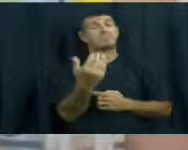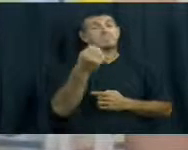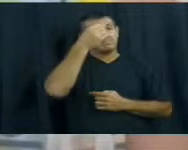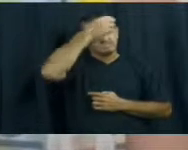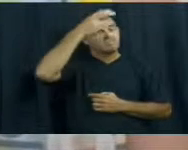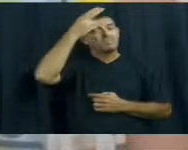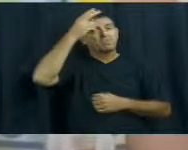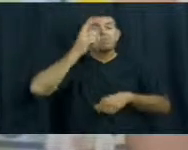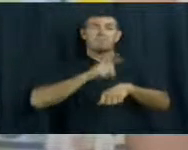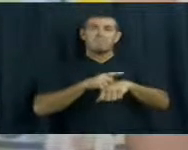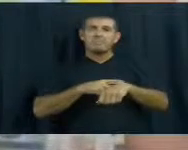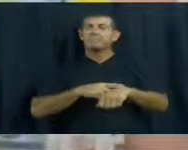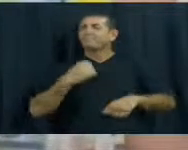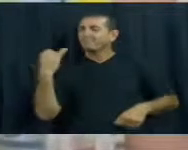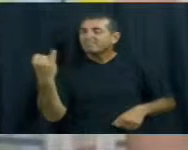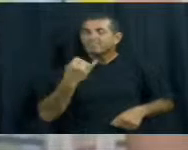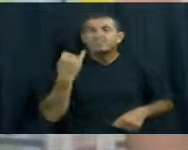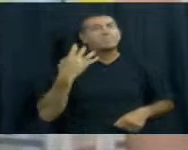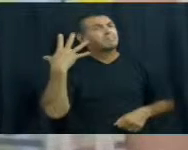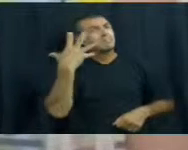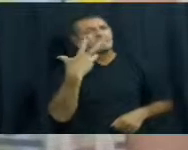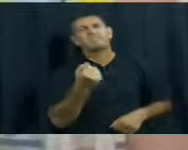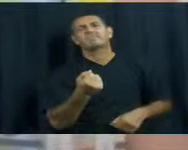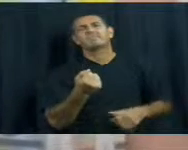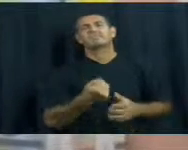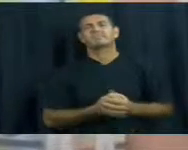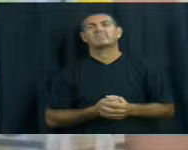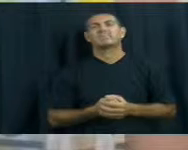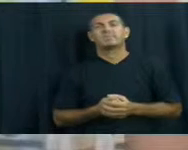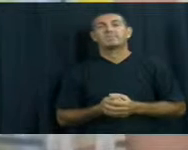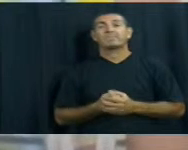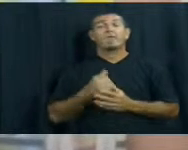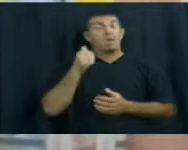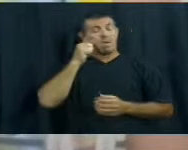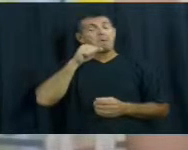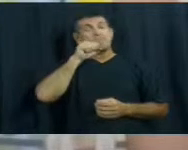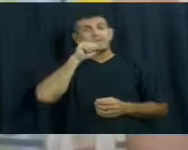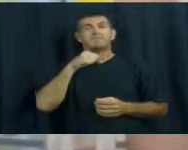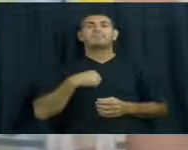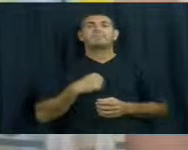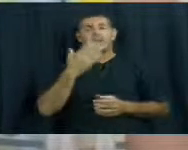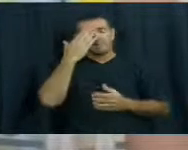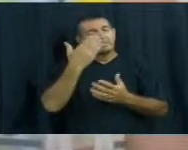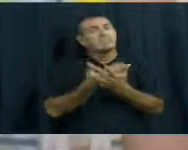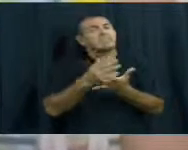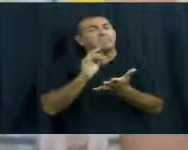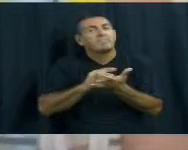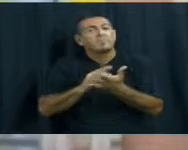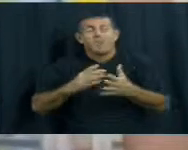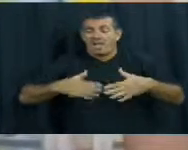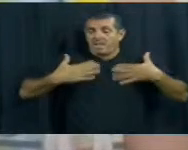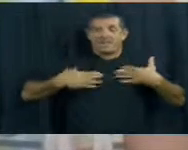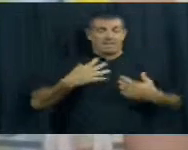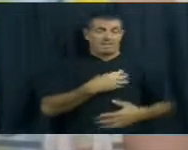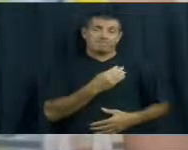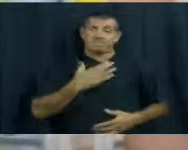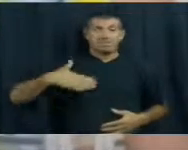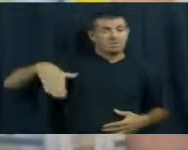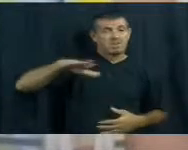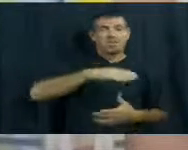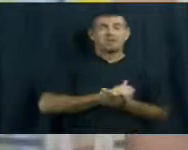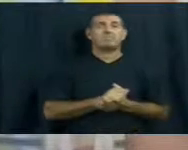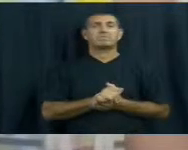foi um momento marcante para todos nós. E nós, enquanto mães, acreditamos que a alegria dos nossos filhos são as nossas,